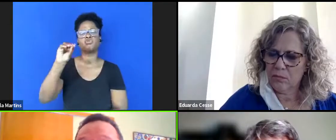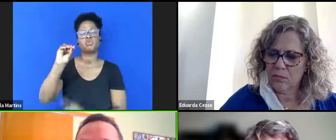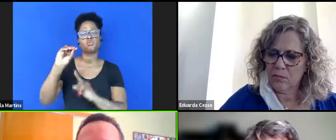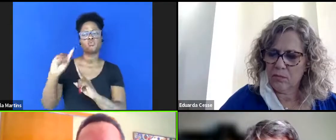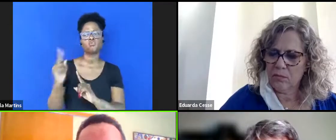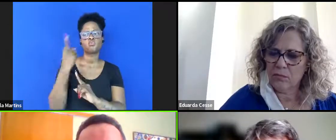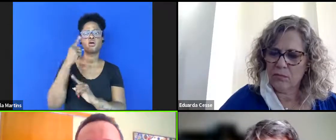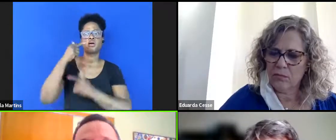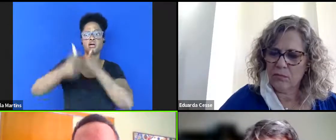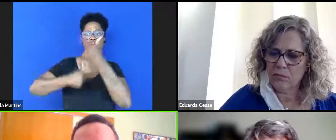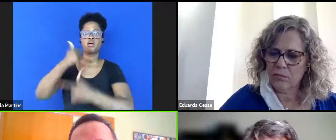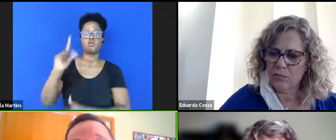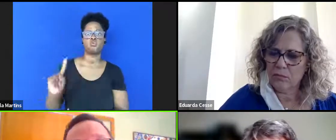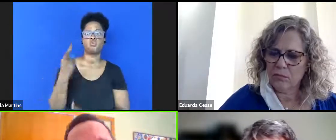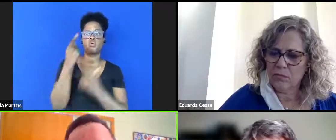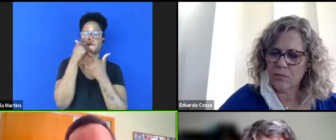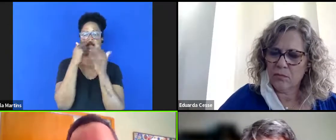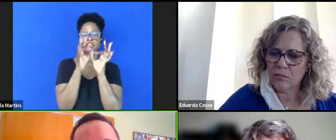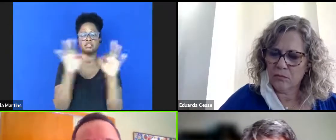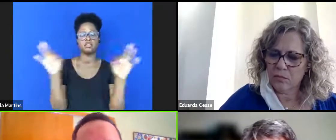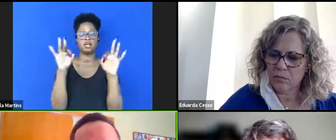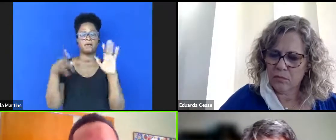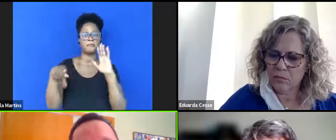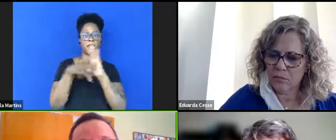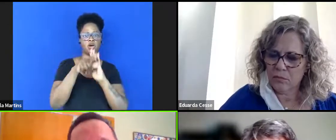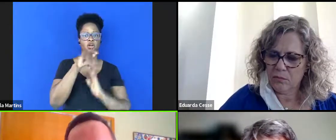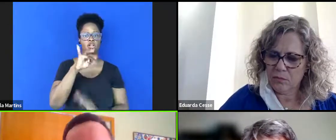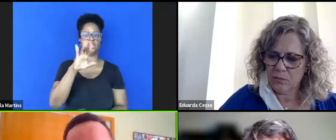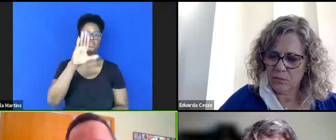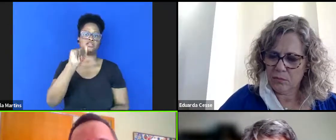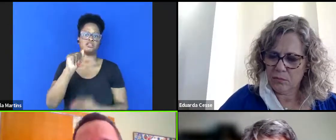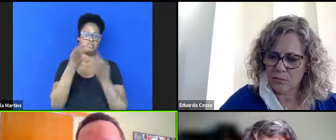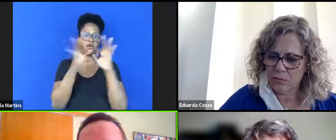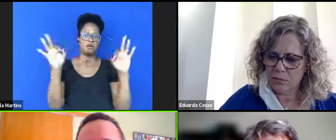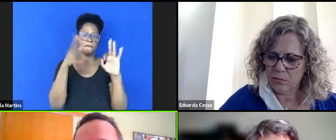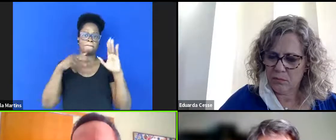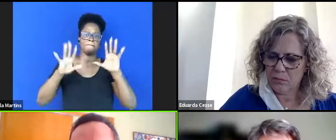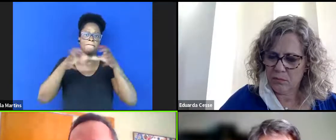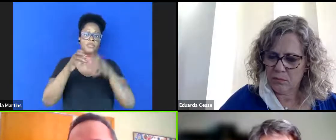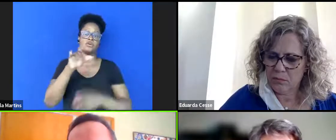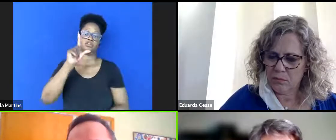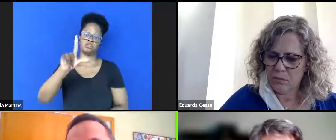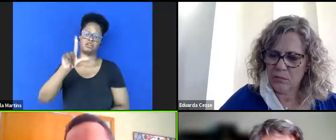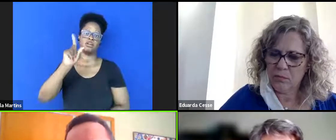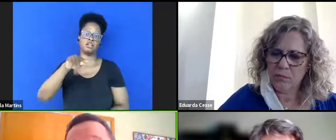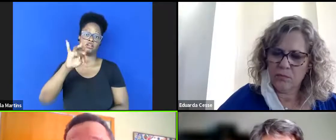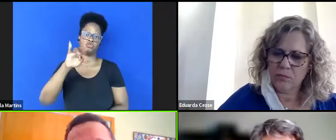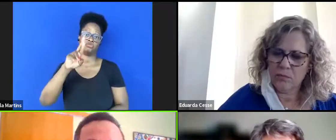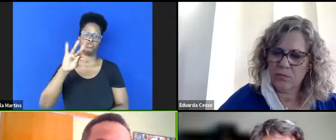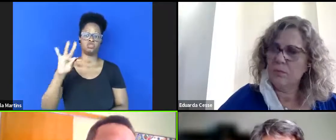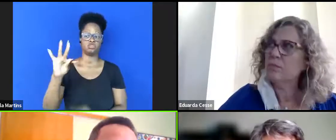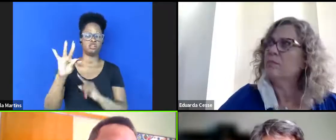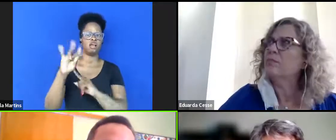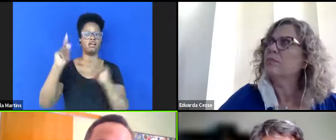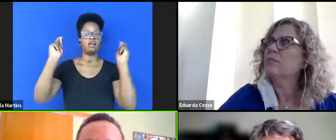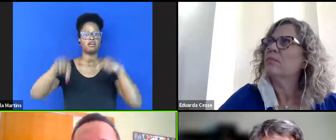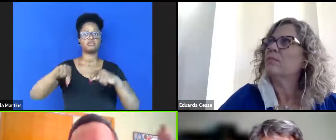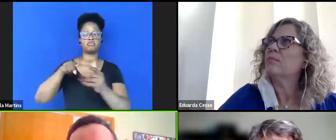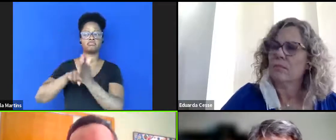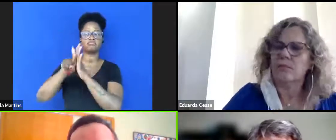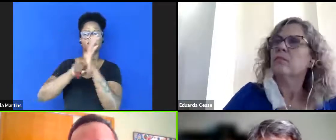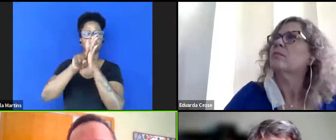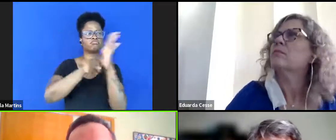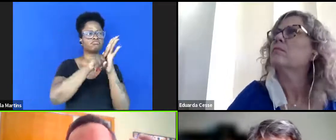tempo todo com uma linhagem leucêmica de linfócitos T que permitam investigar determinadas funções,